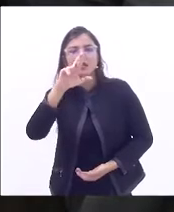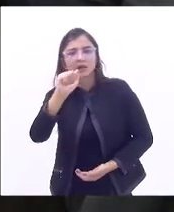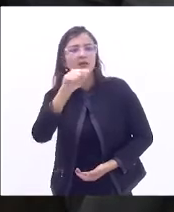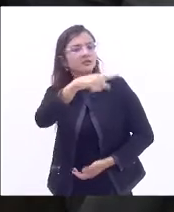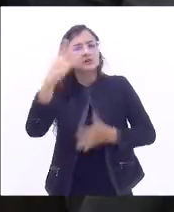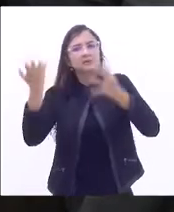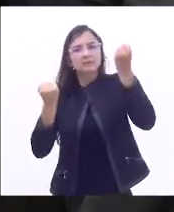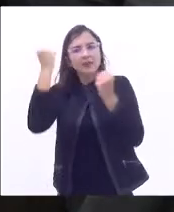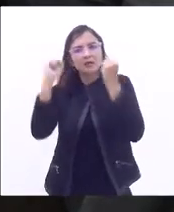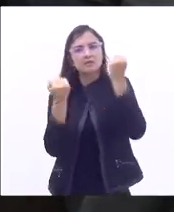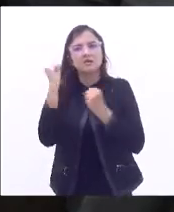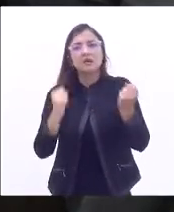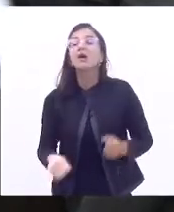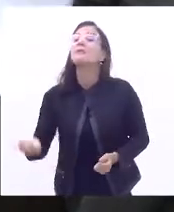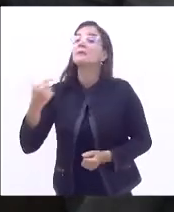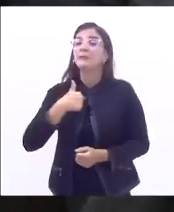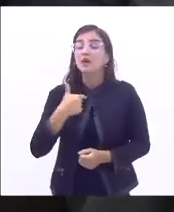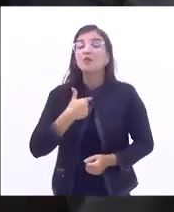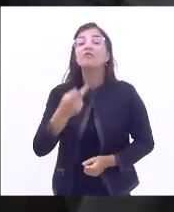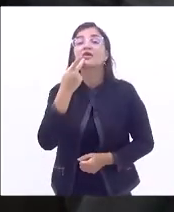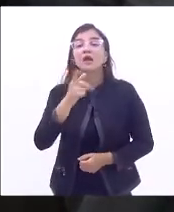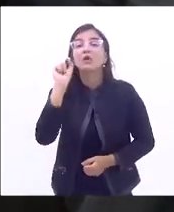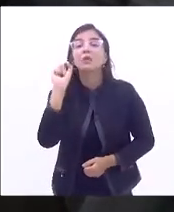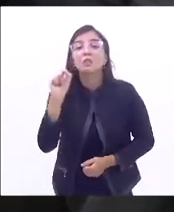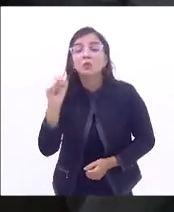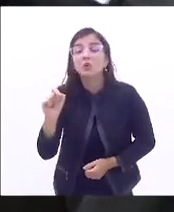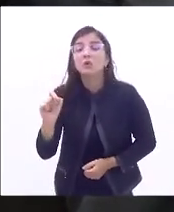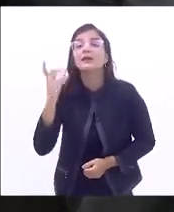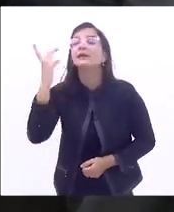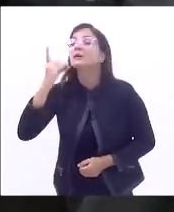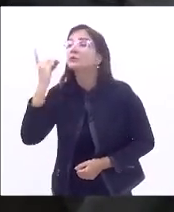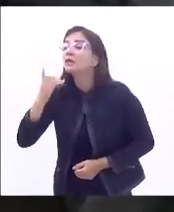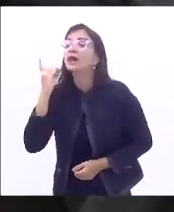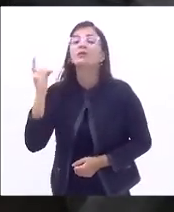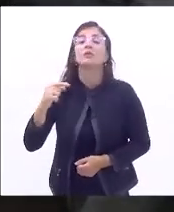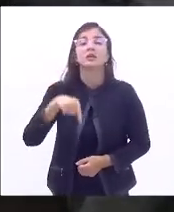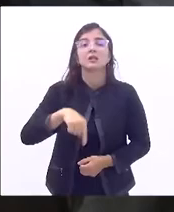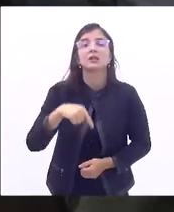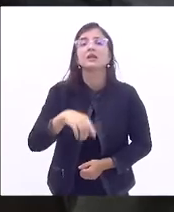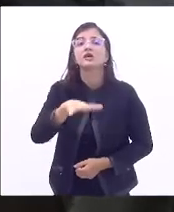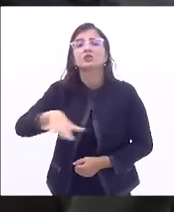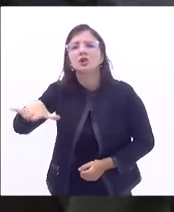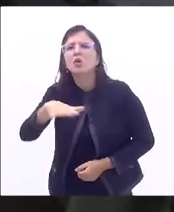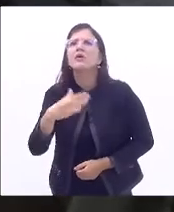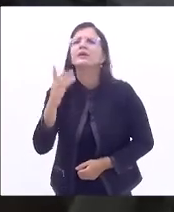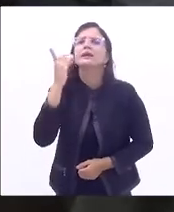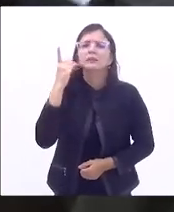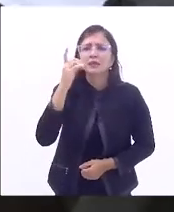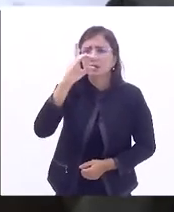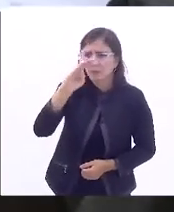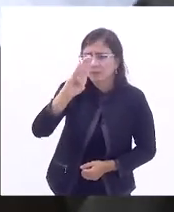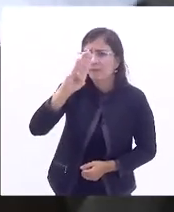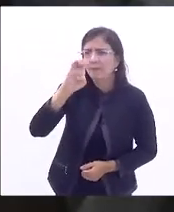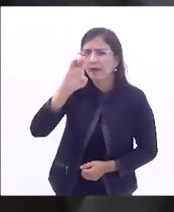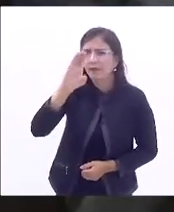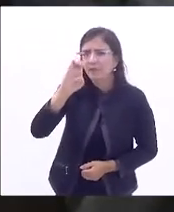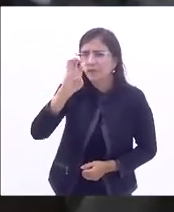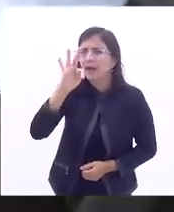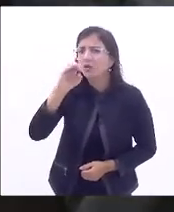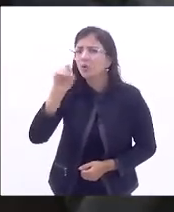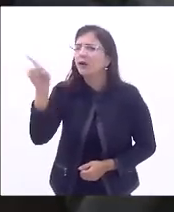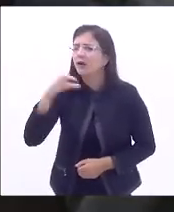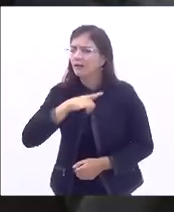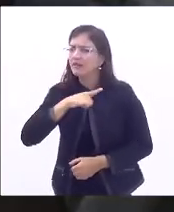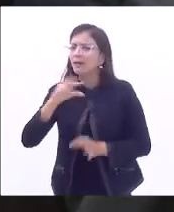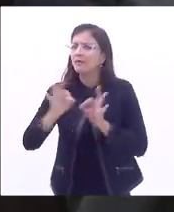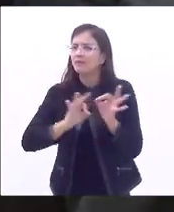a todos os deputados aqui da região, que o deputado Bebeto, que tem um projeto social lá, sabe do que eu estou falando. Da quantidade